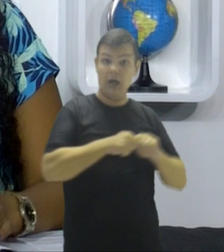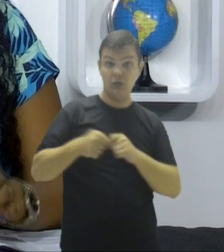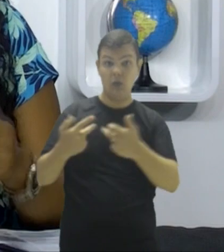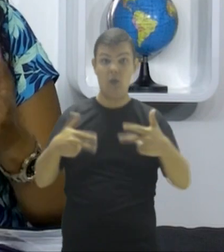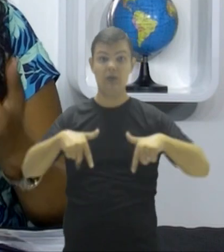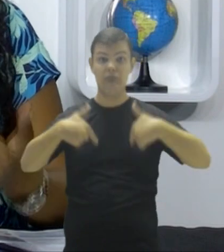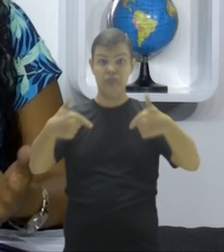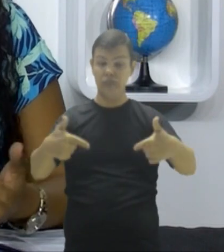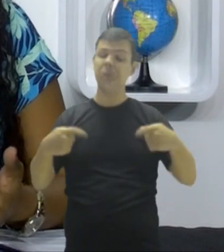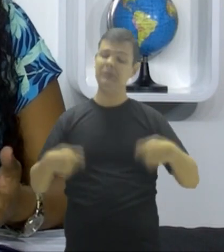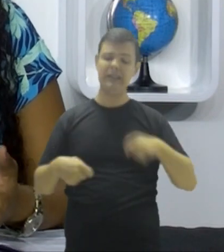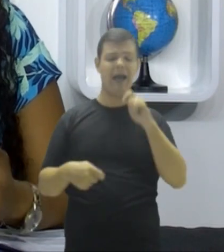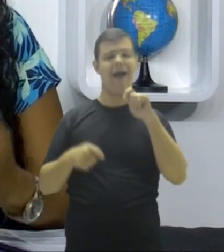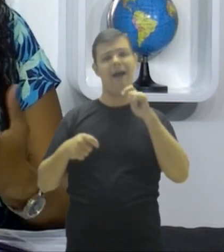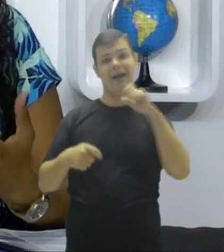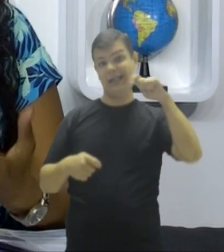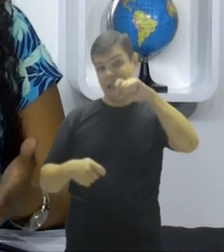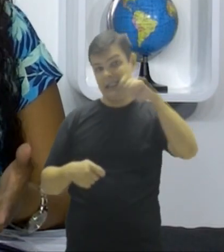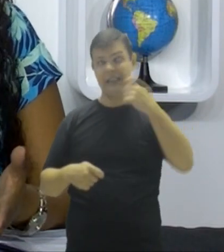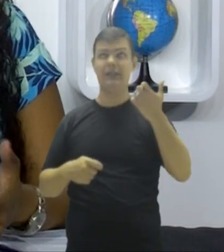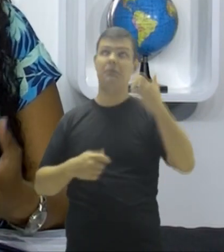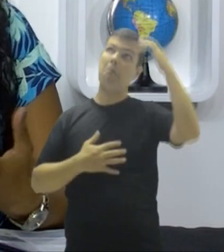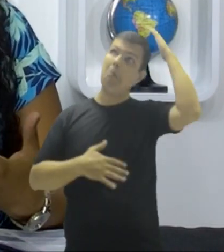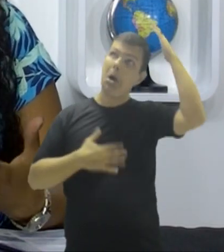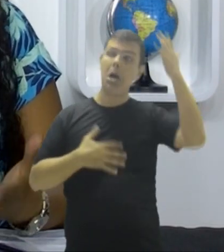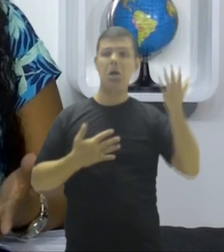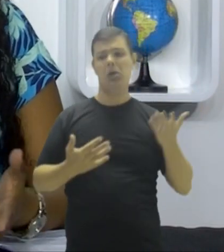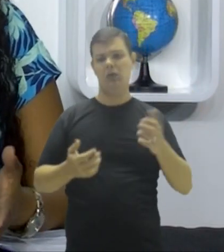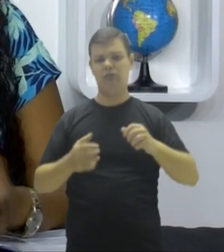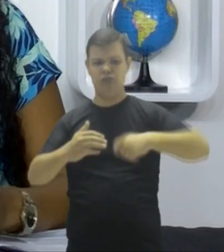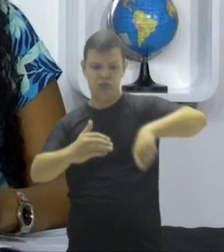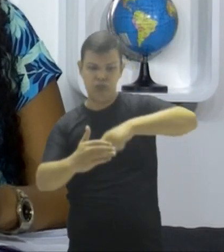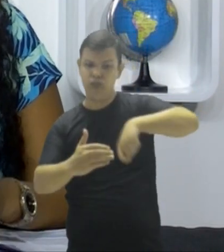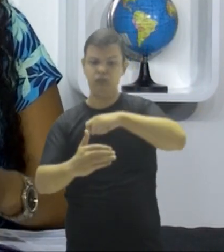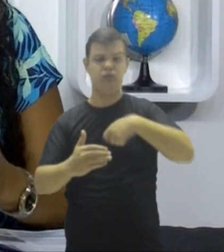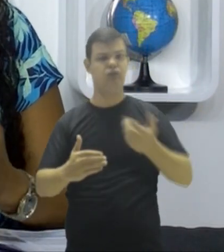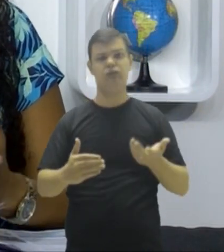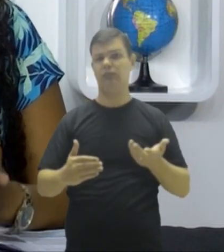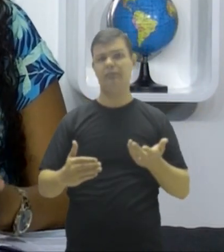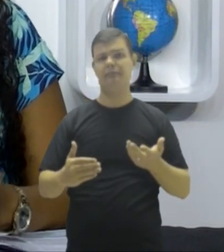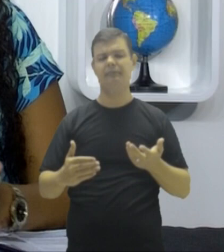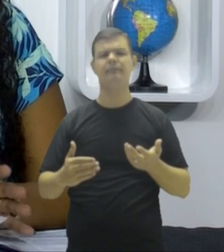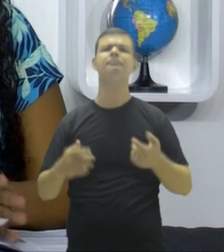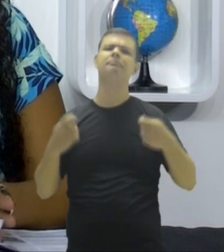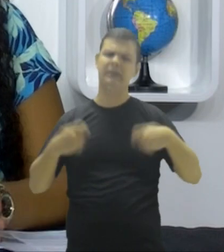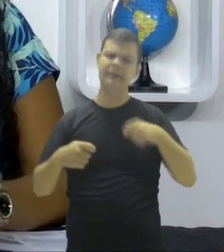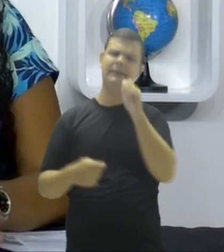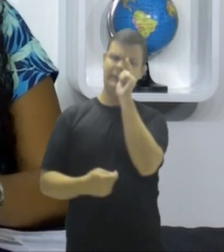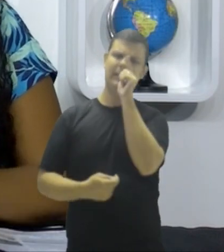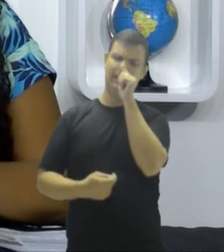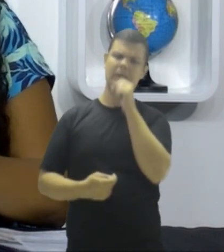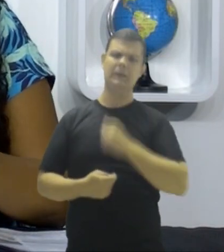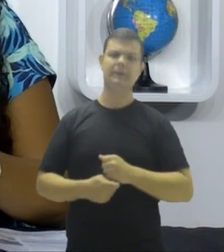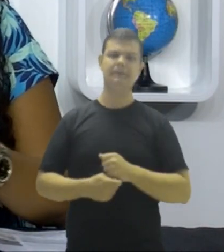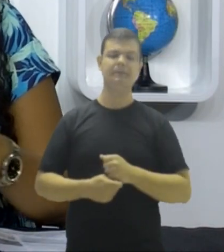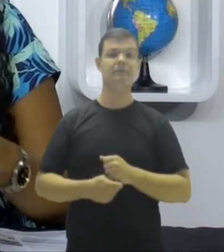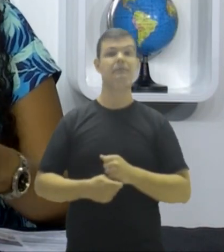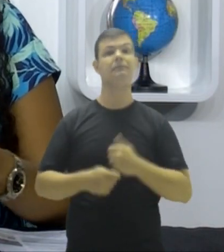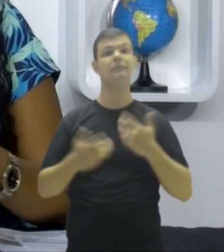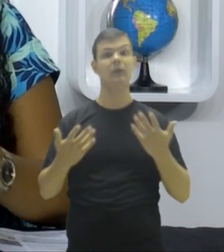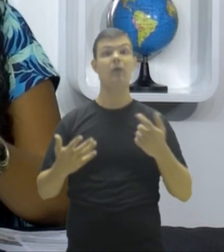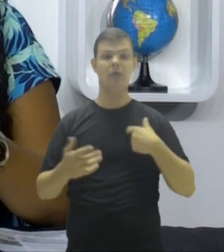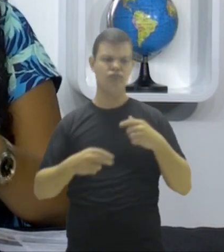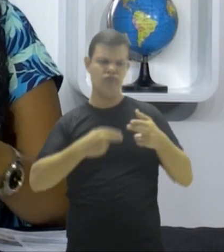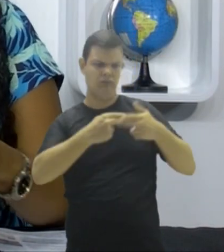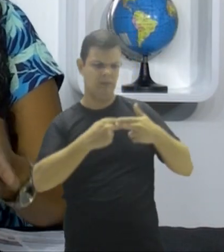da água. Para escovar dente, tomar banho, para cozinhar, nós precisamos usar água. Então, quando a